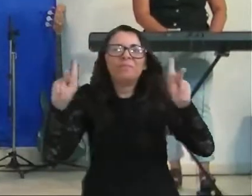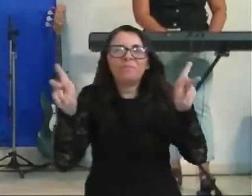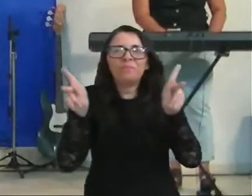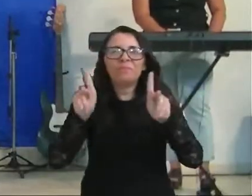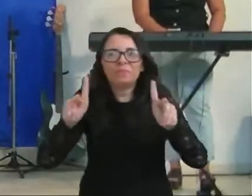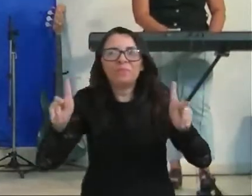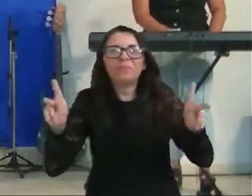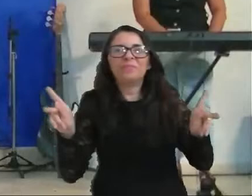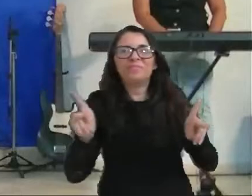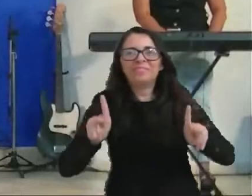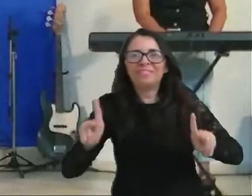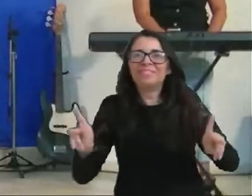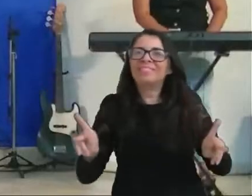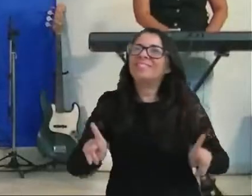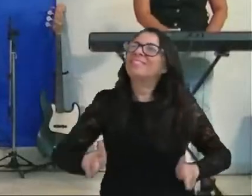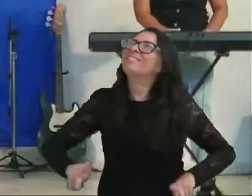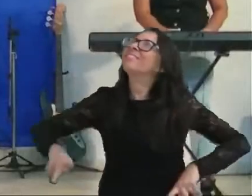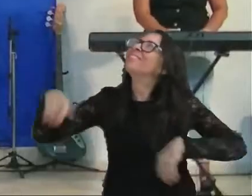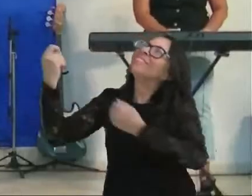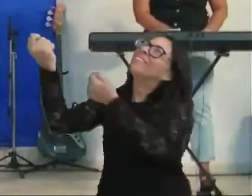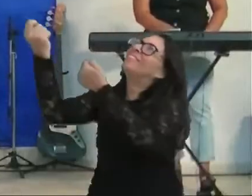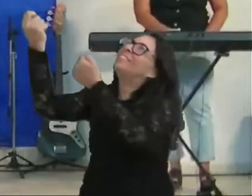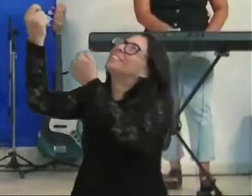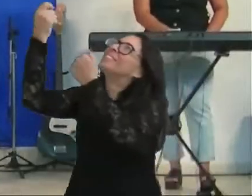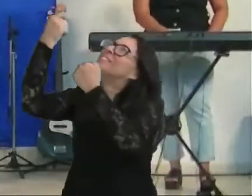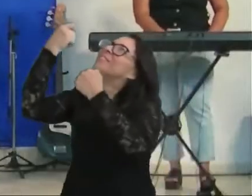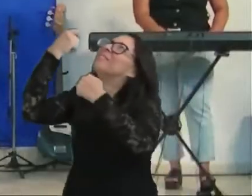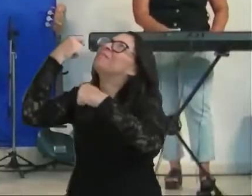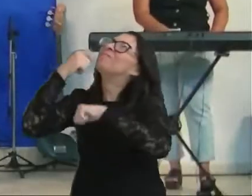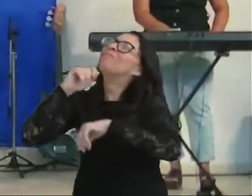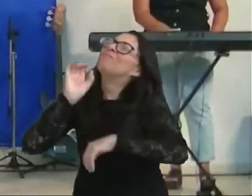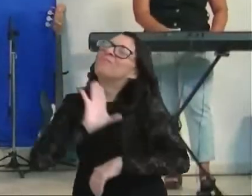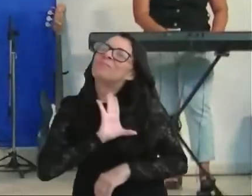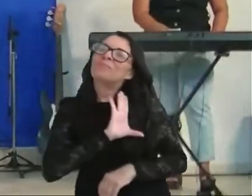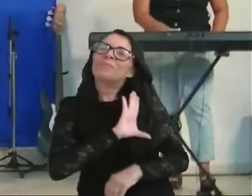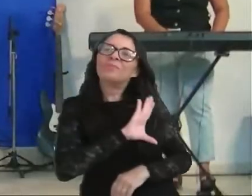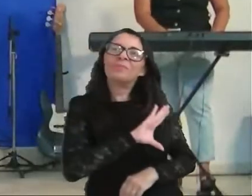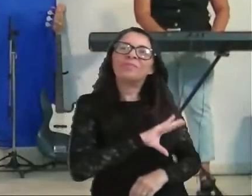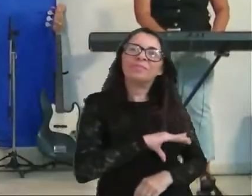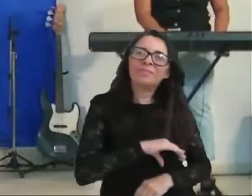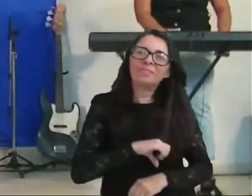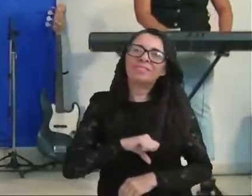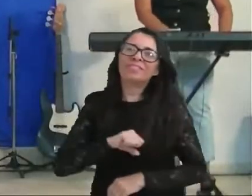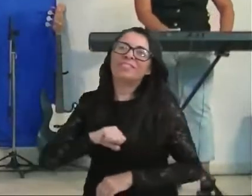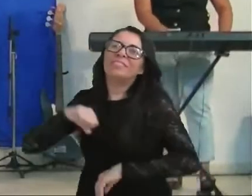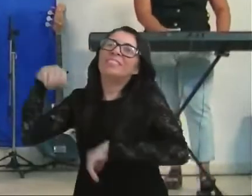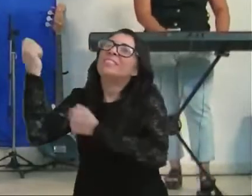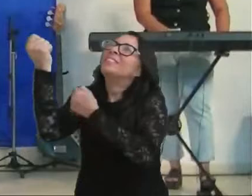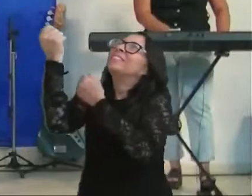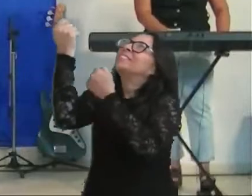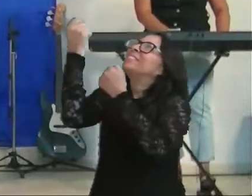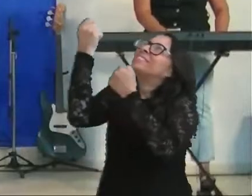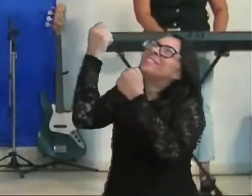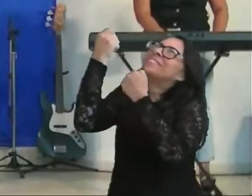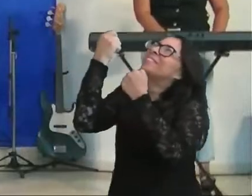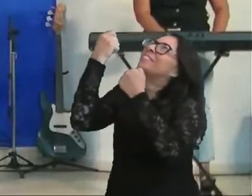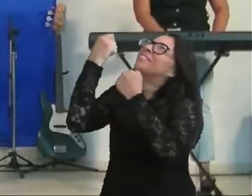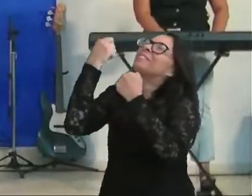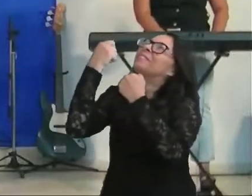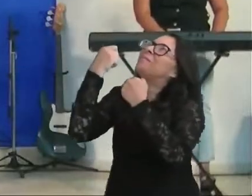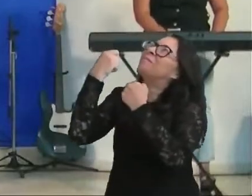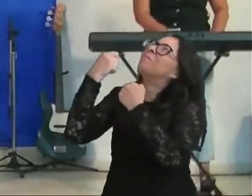Minha vida se revestirá do teu poder, rompendo em